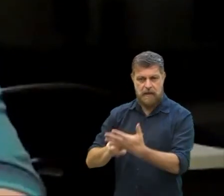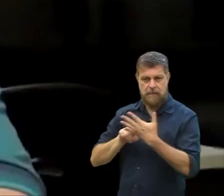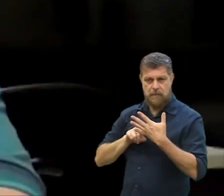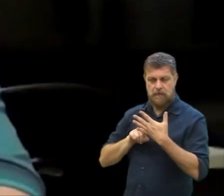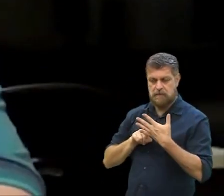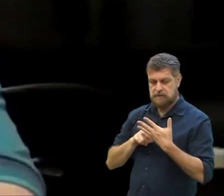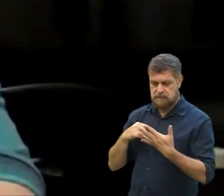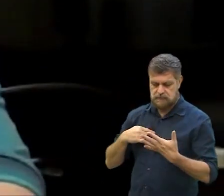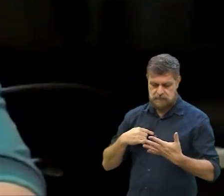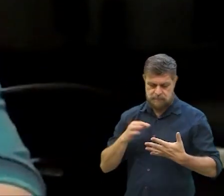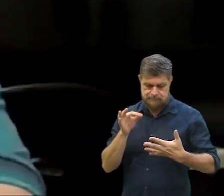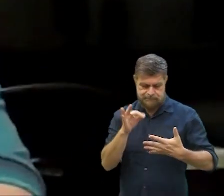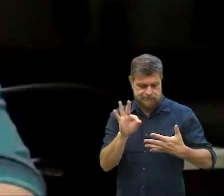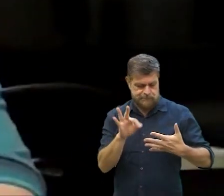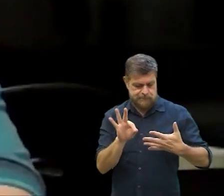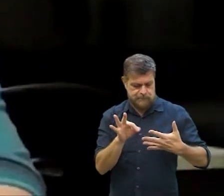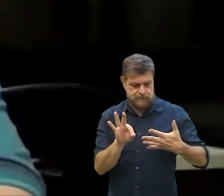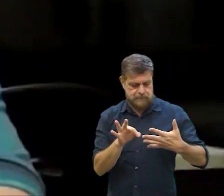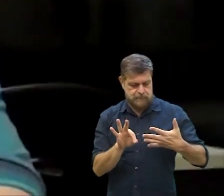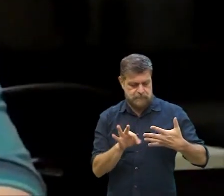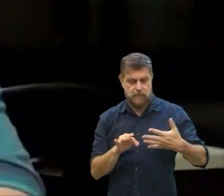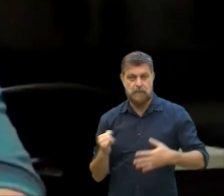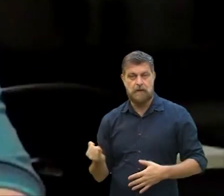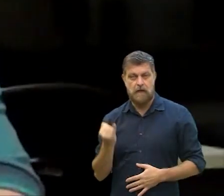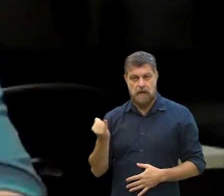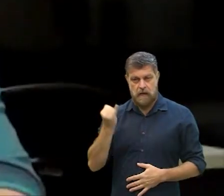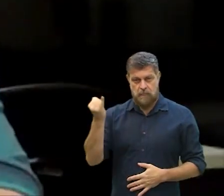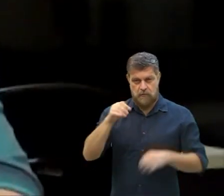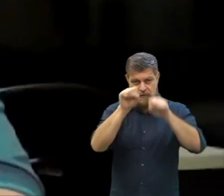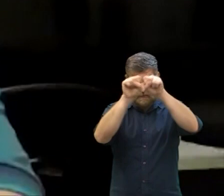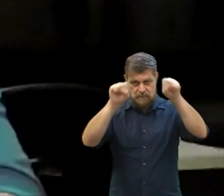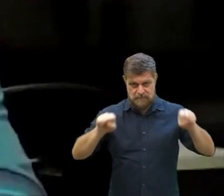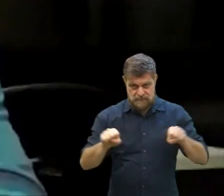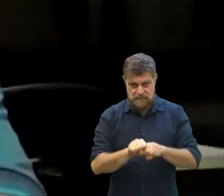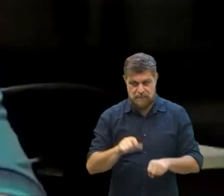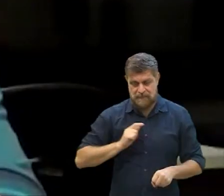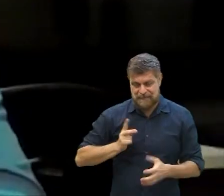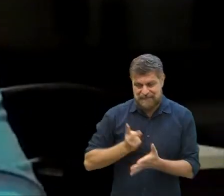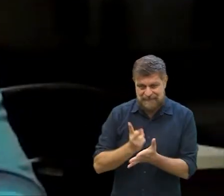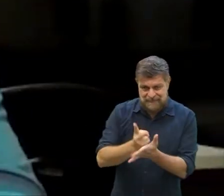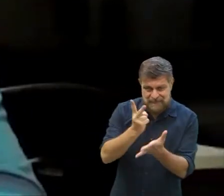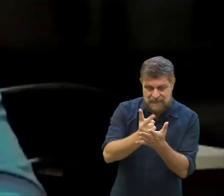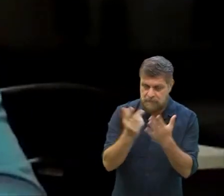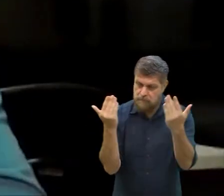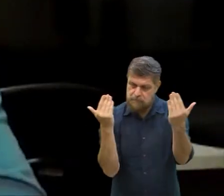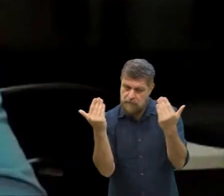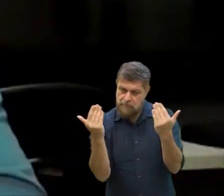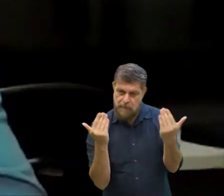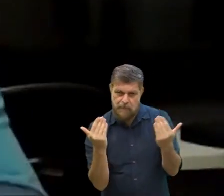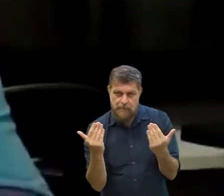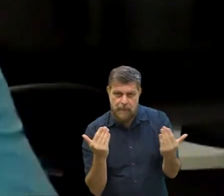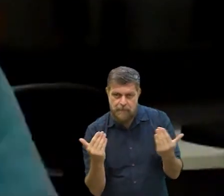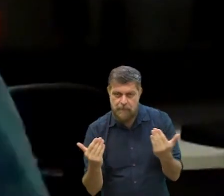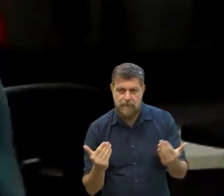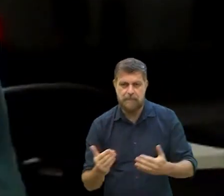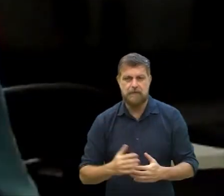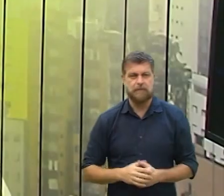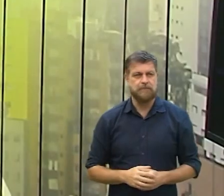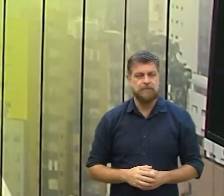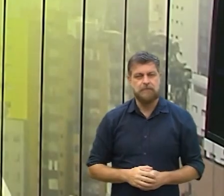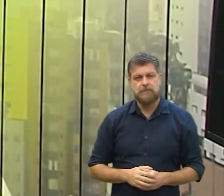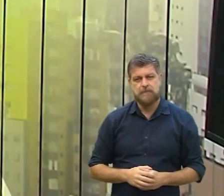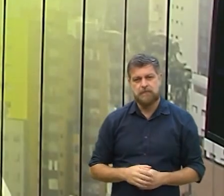para aferir a importância desse sistema, quer dizer, você está sempre verificando se bate a